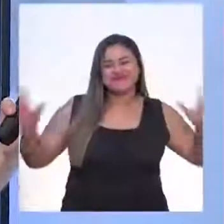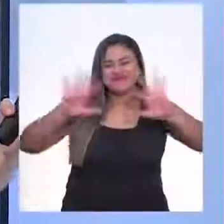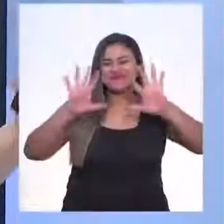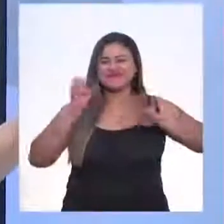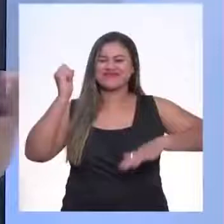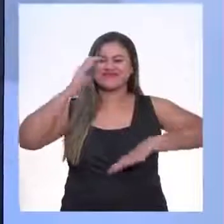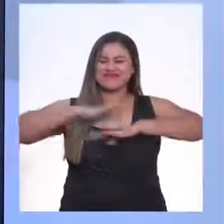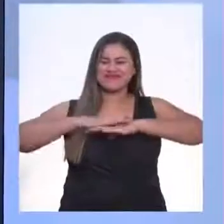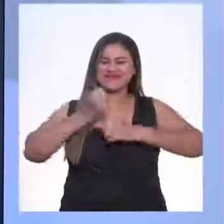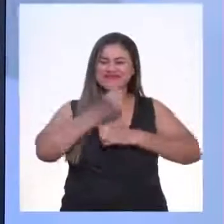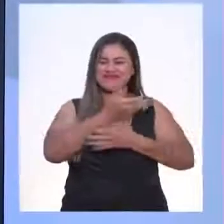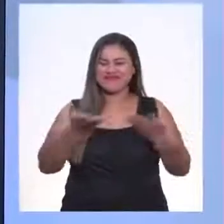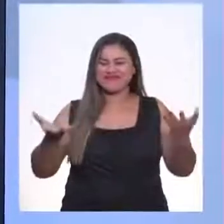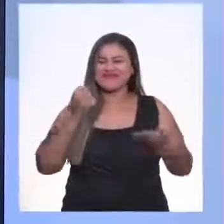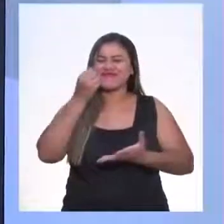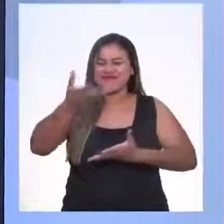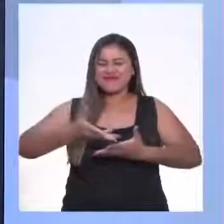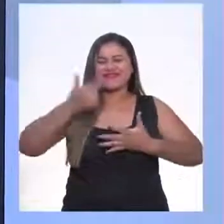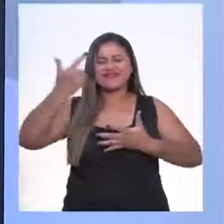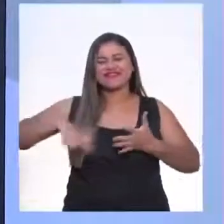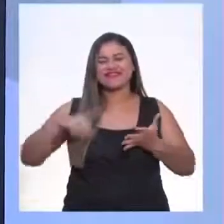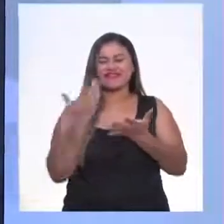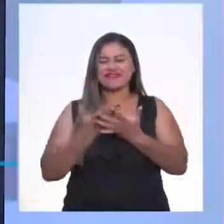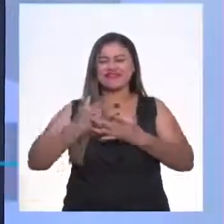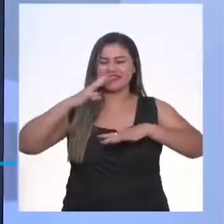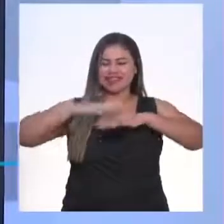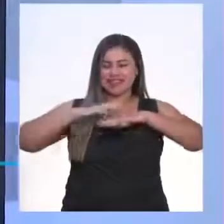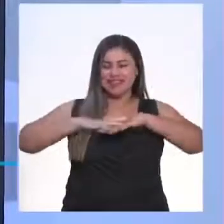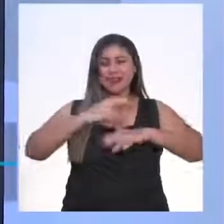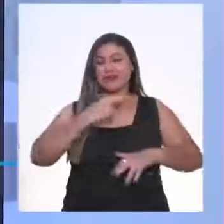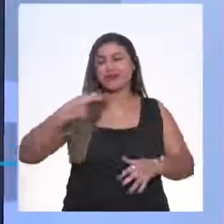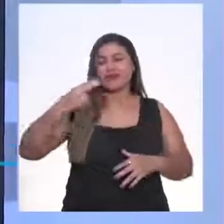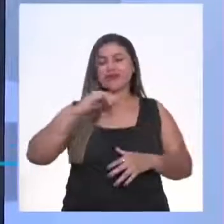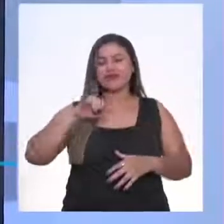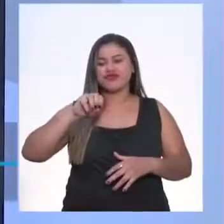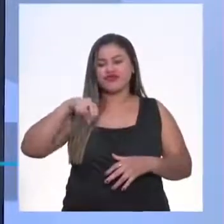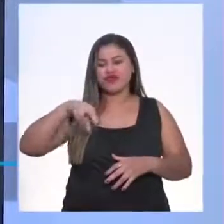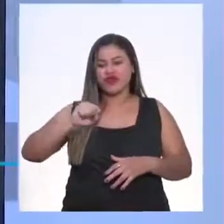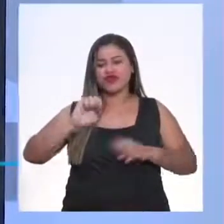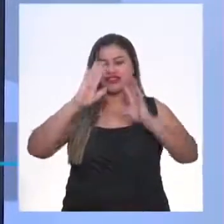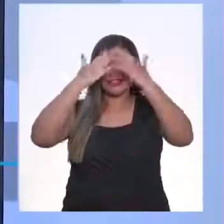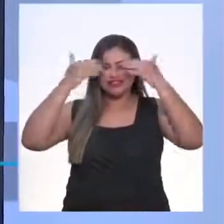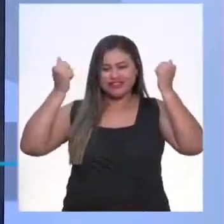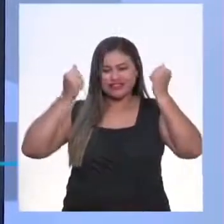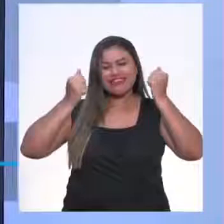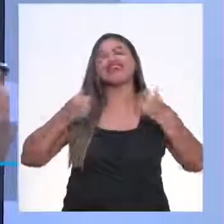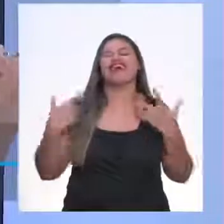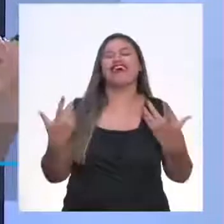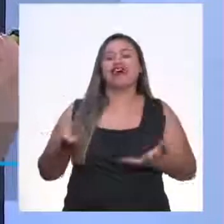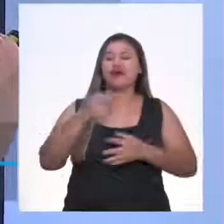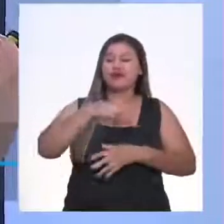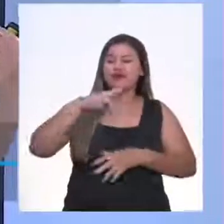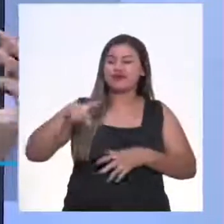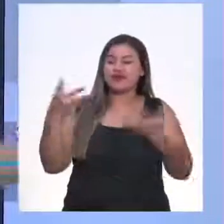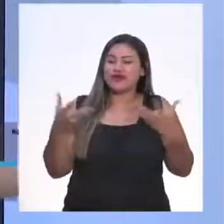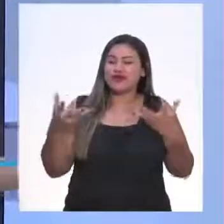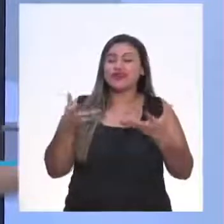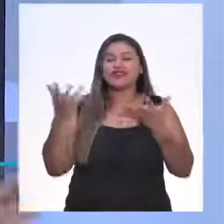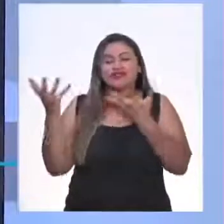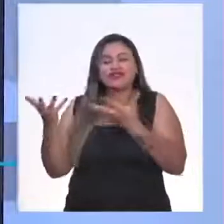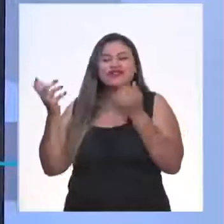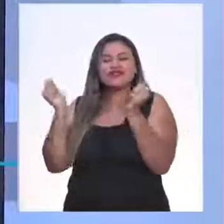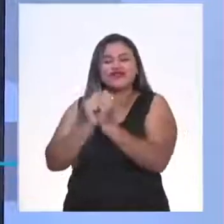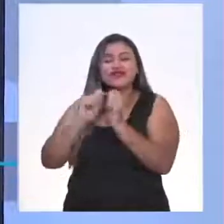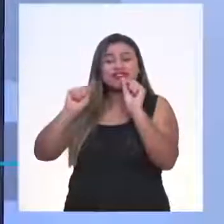Olá, boa tarde. Sejam todos bem-vindos para mais uma aula de matemática. Meu nome é Jonas, vou ser o professor de vocês aqui hoje. E eu estou acompanhado do